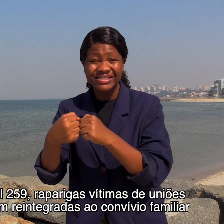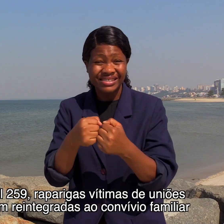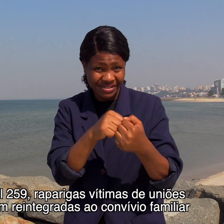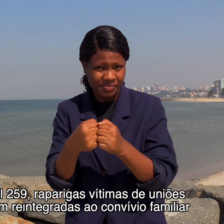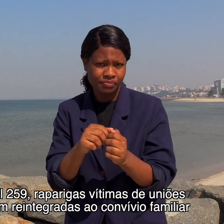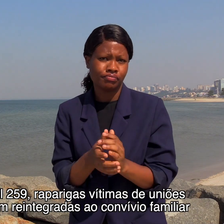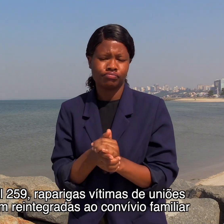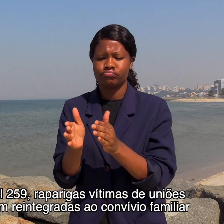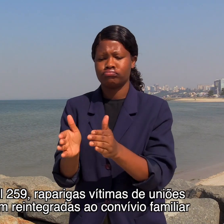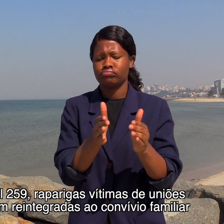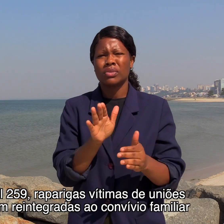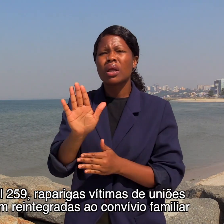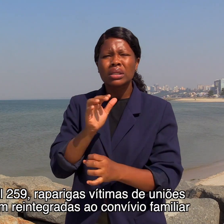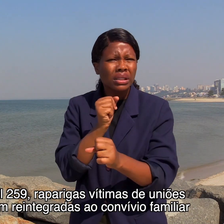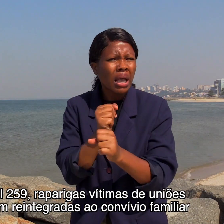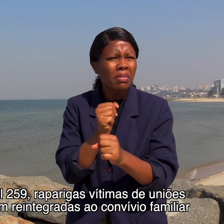Pelo menos